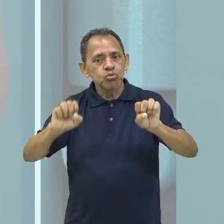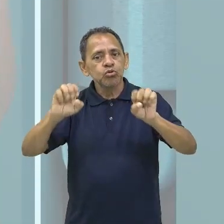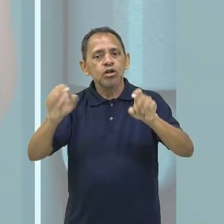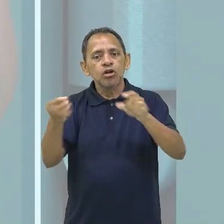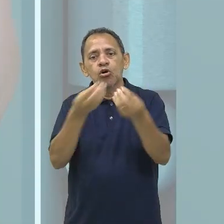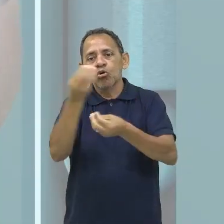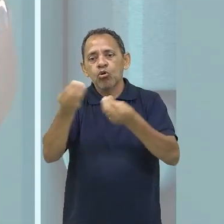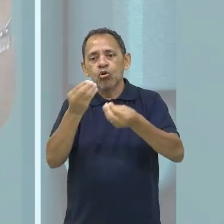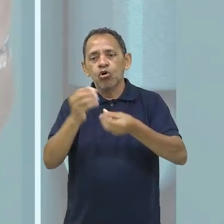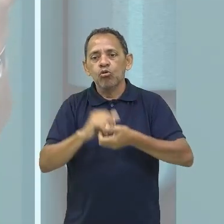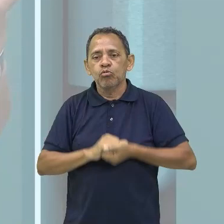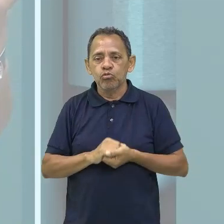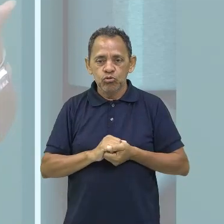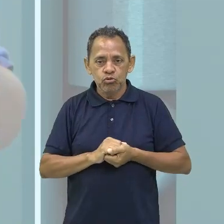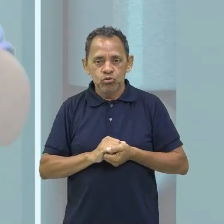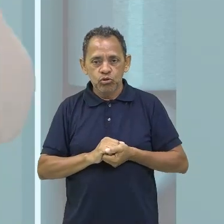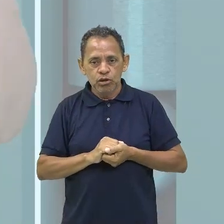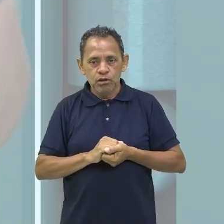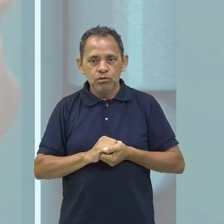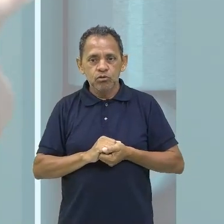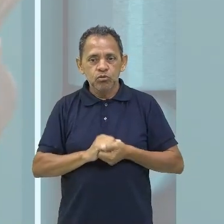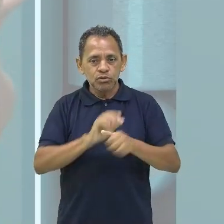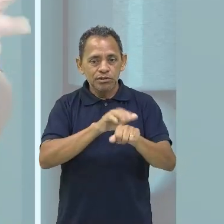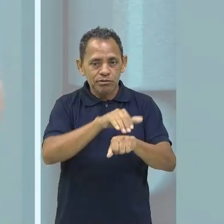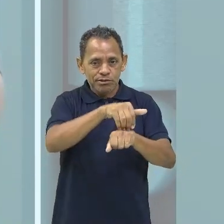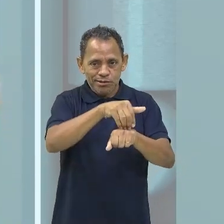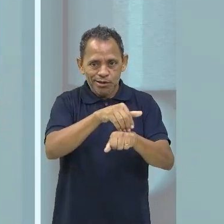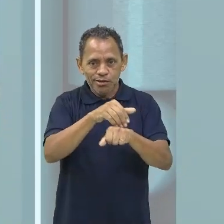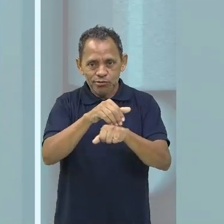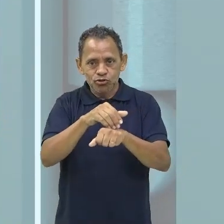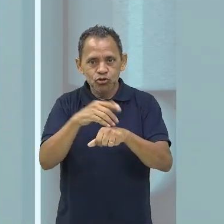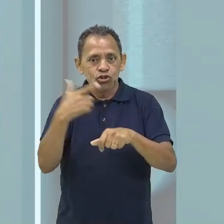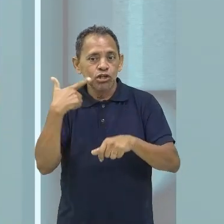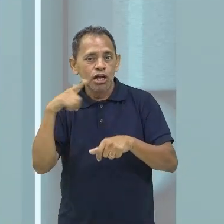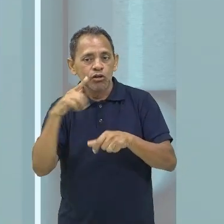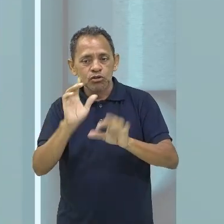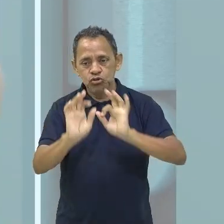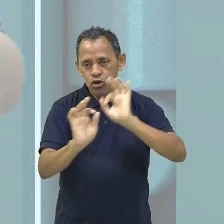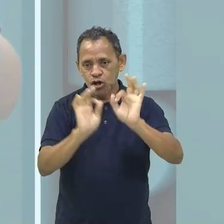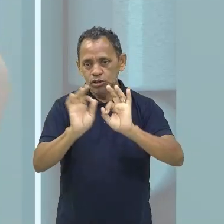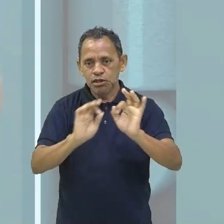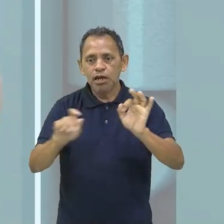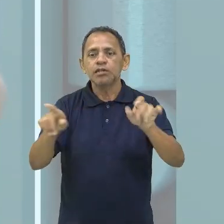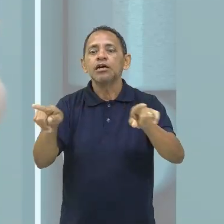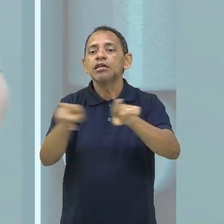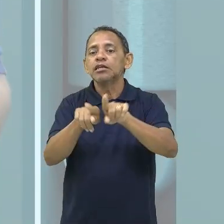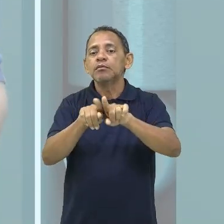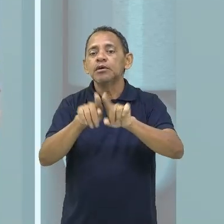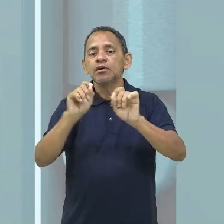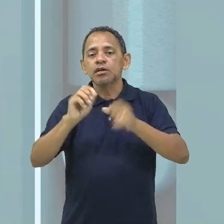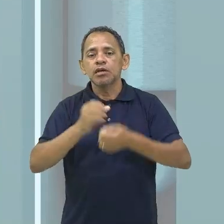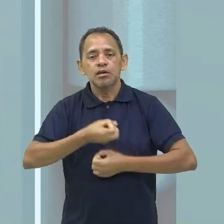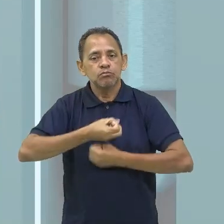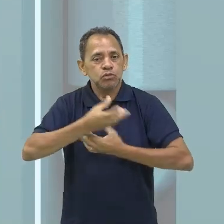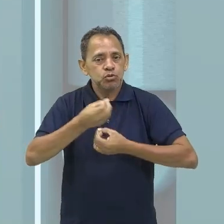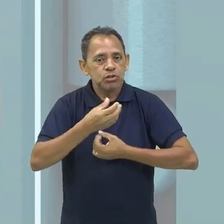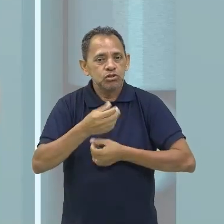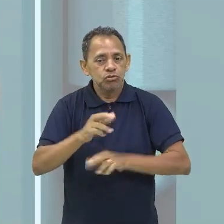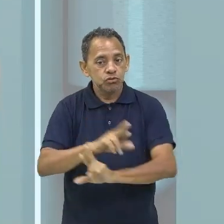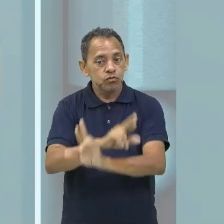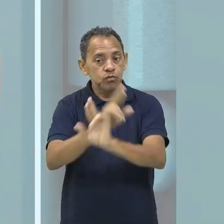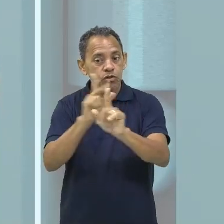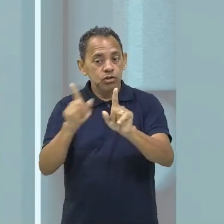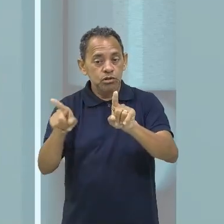forma como os enunciados da nossa língua se organizam e ainda assim ter uma expressividade